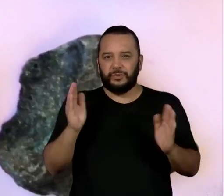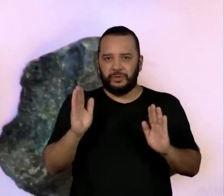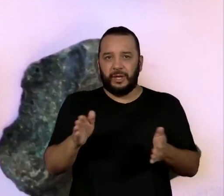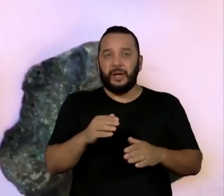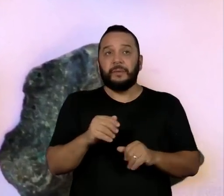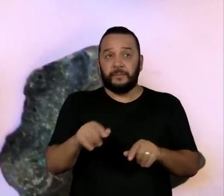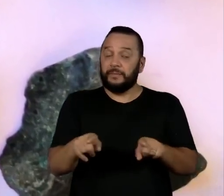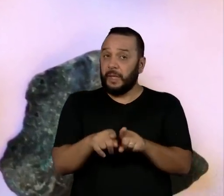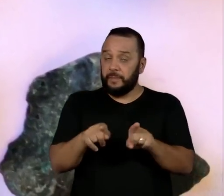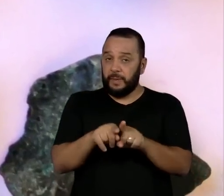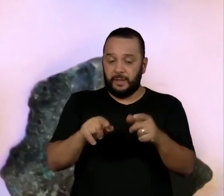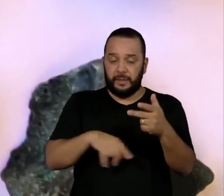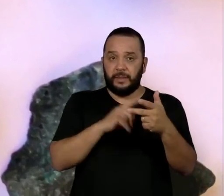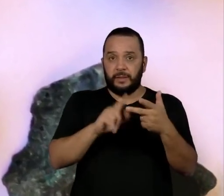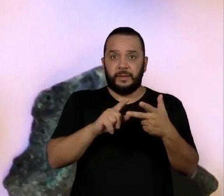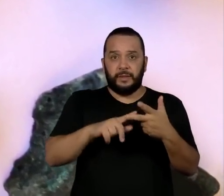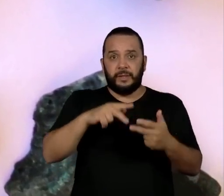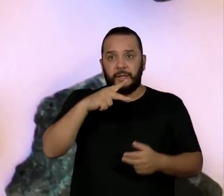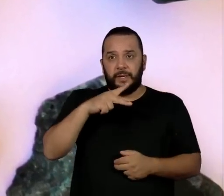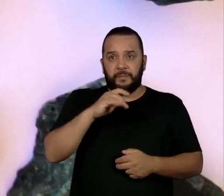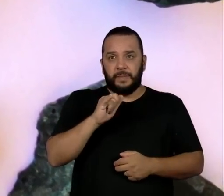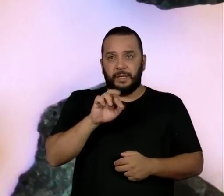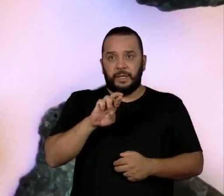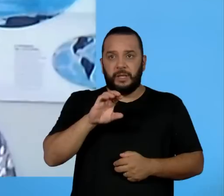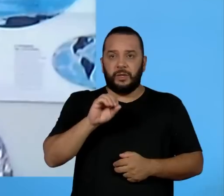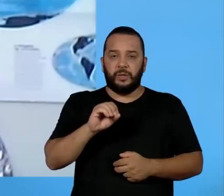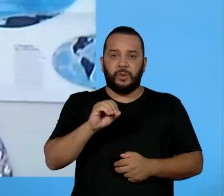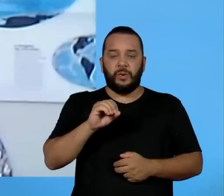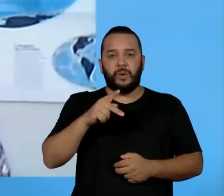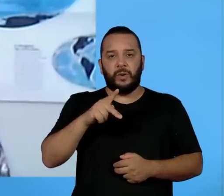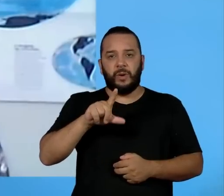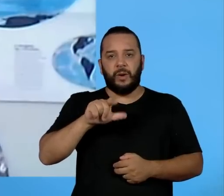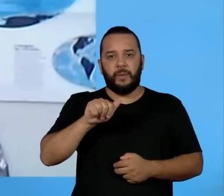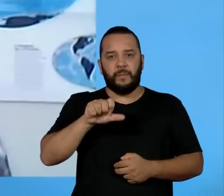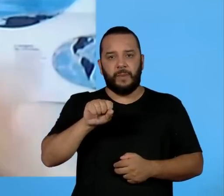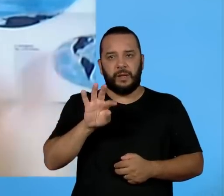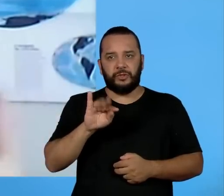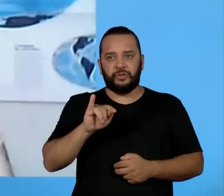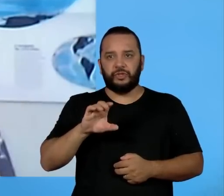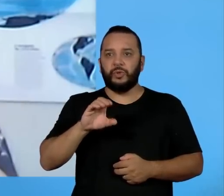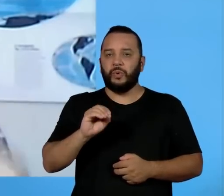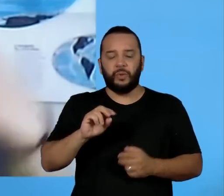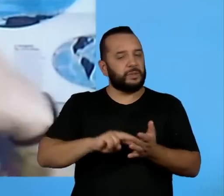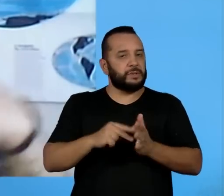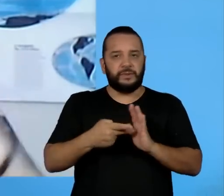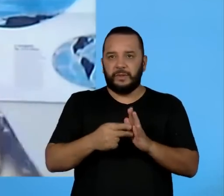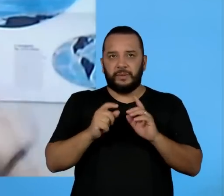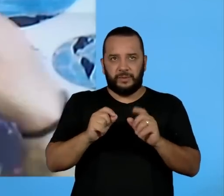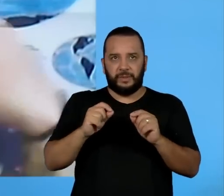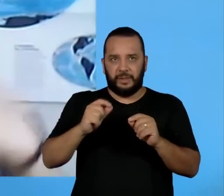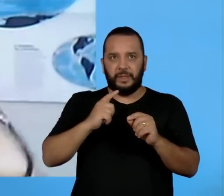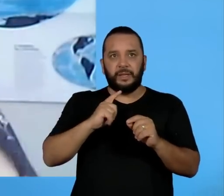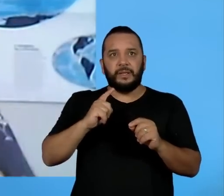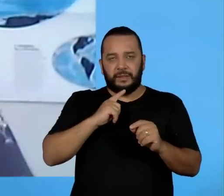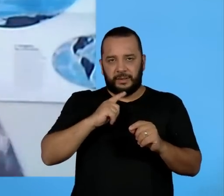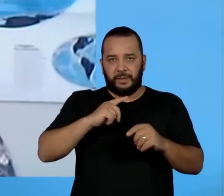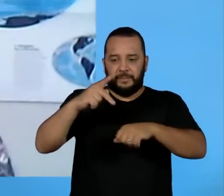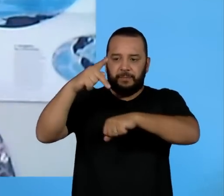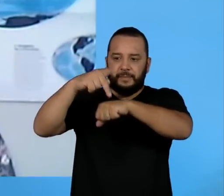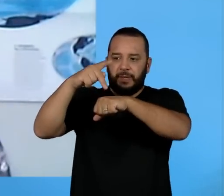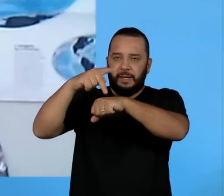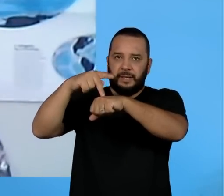E tem até piroplástico. O resultado da fragmentação e erosão dessas rochas